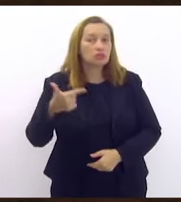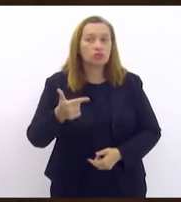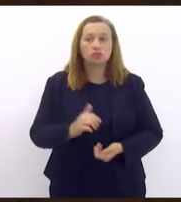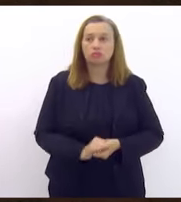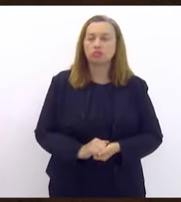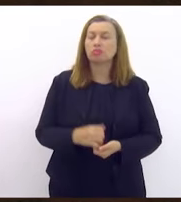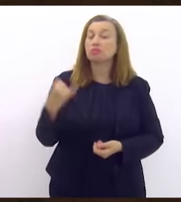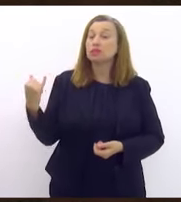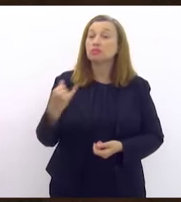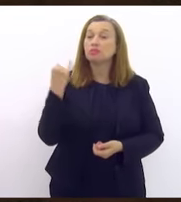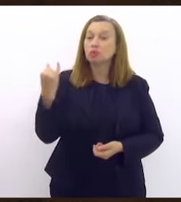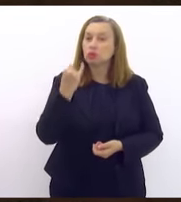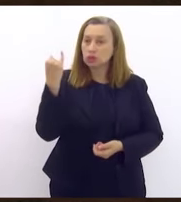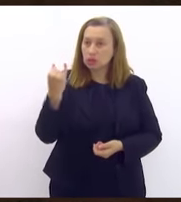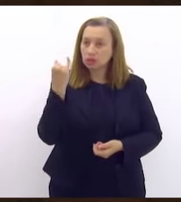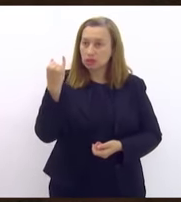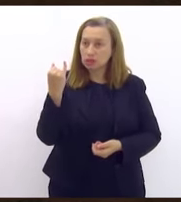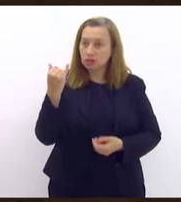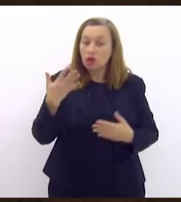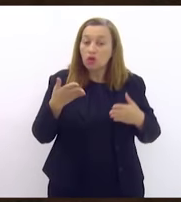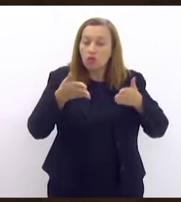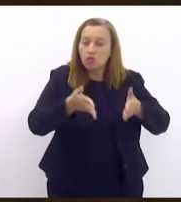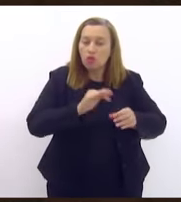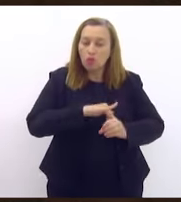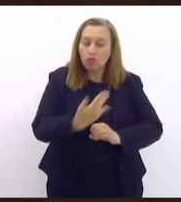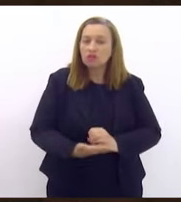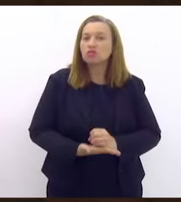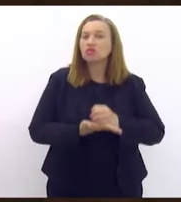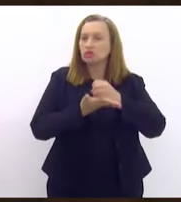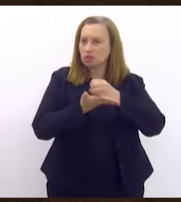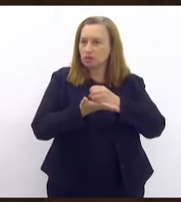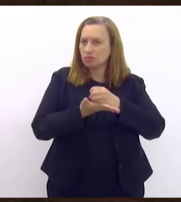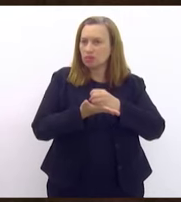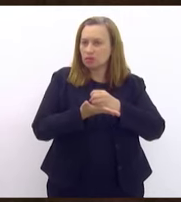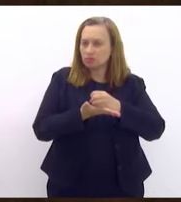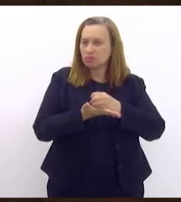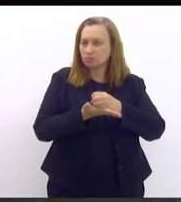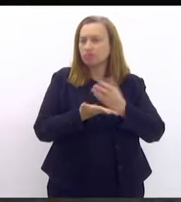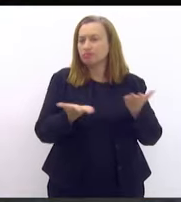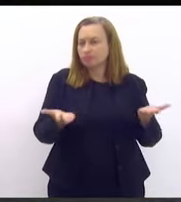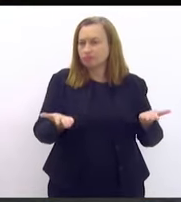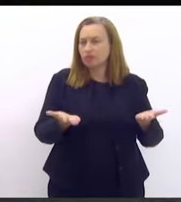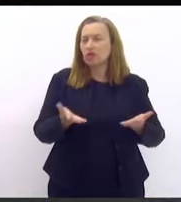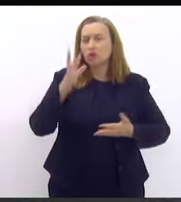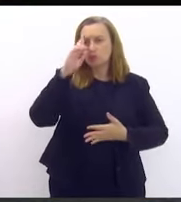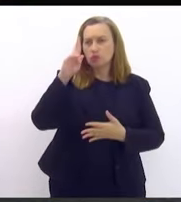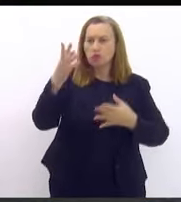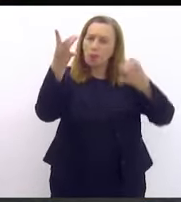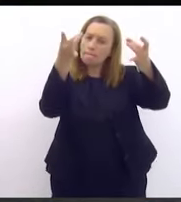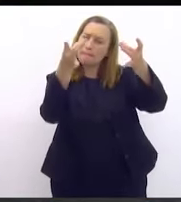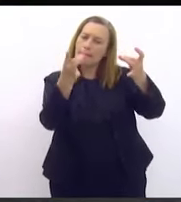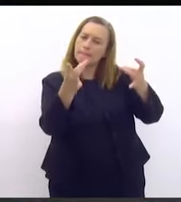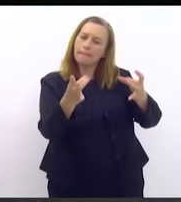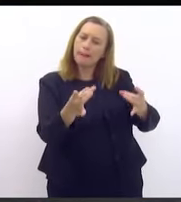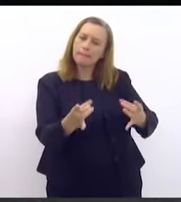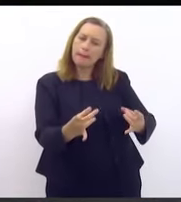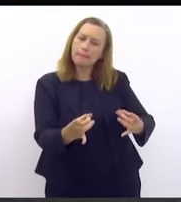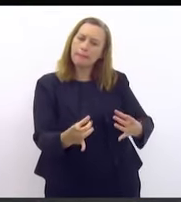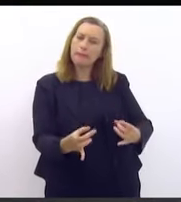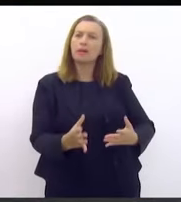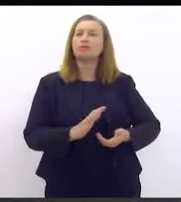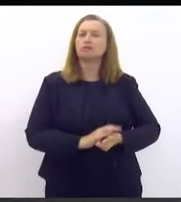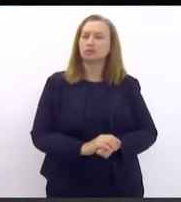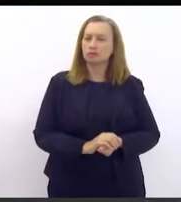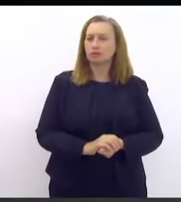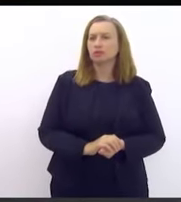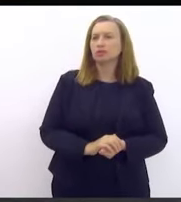pela importância que deu à questão da sustentabilidade, que Vossa Excelência elencou em vários aspectos.